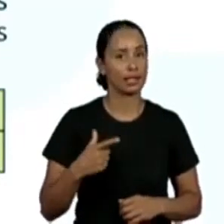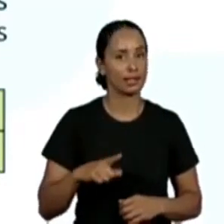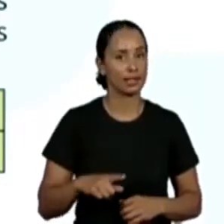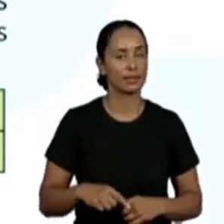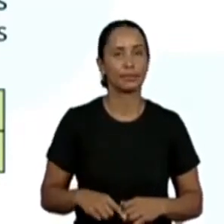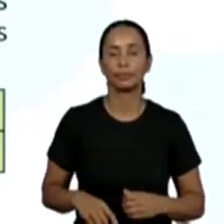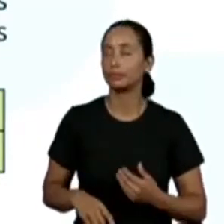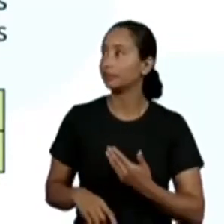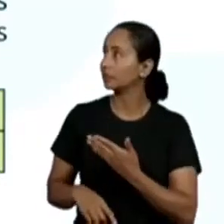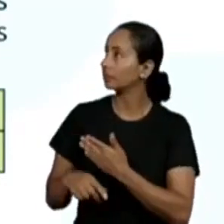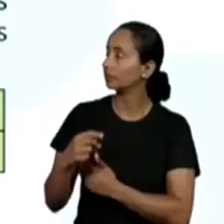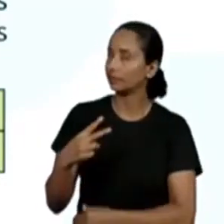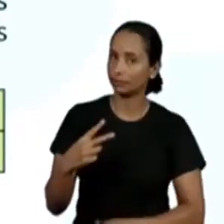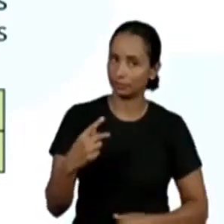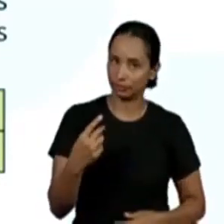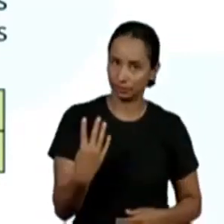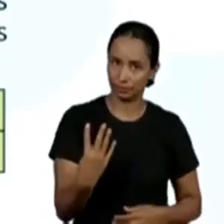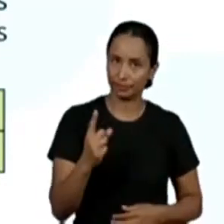aleatório, ó.